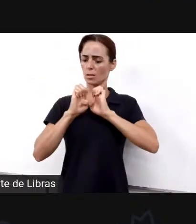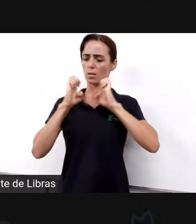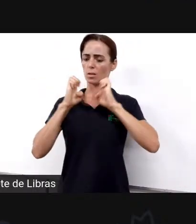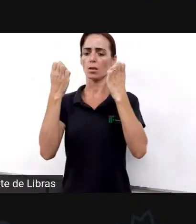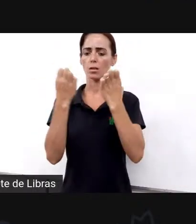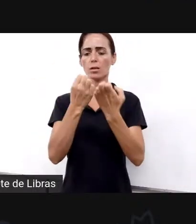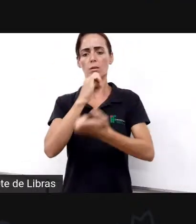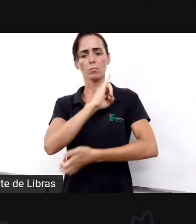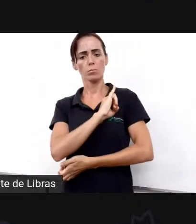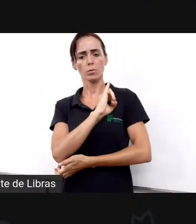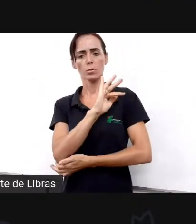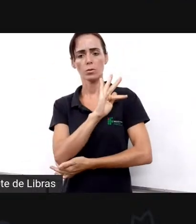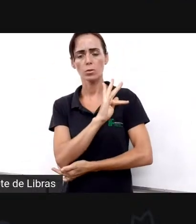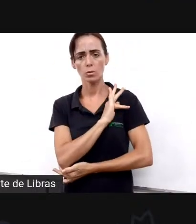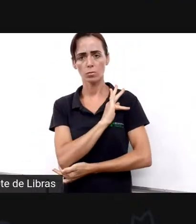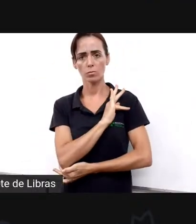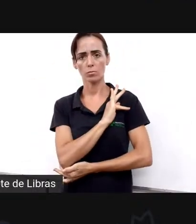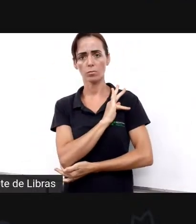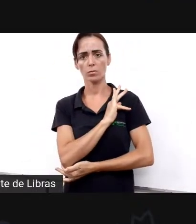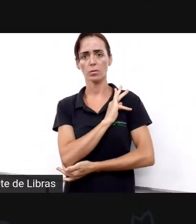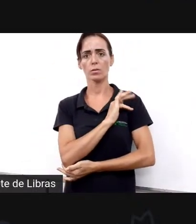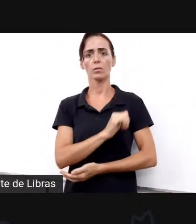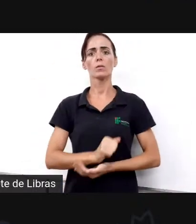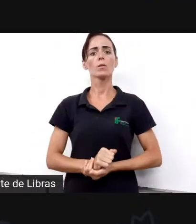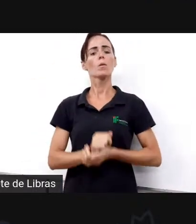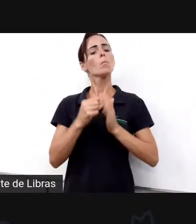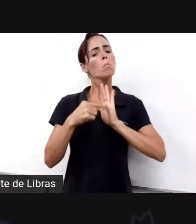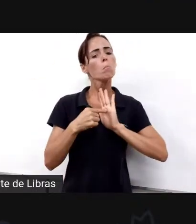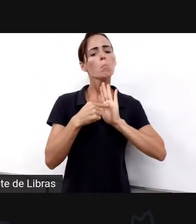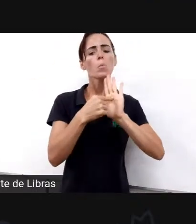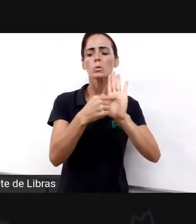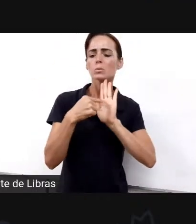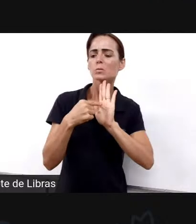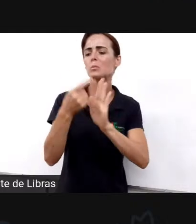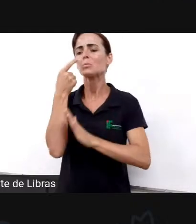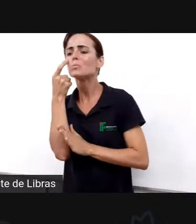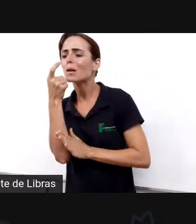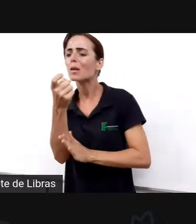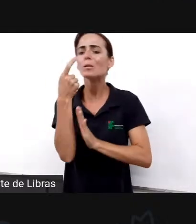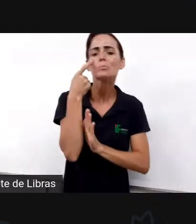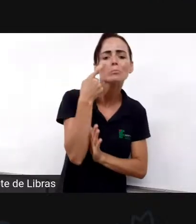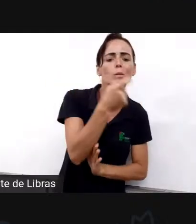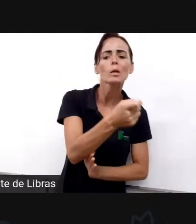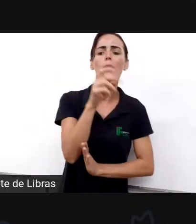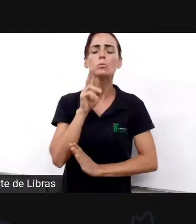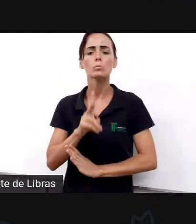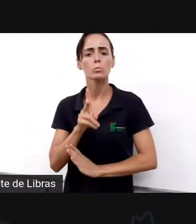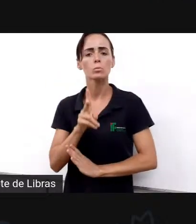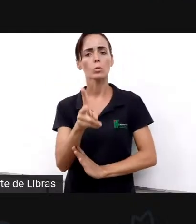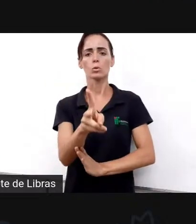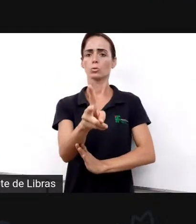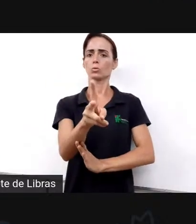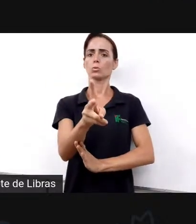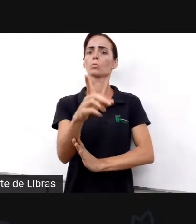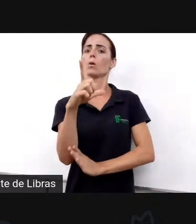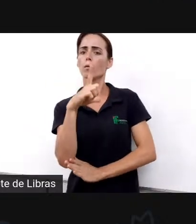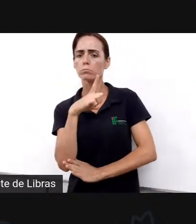Instituto Federal Farroupilha, mostrando nosso interesse em continuar oferecendo